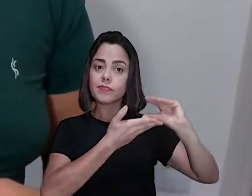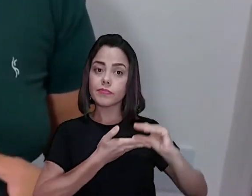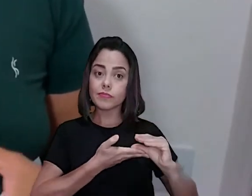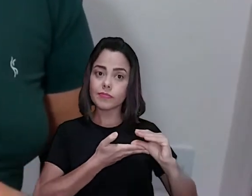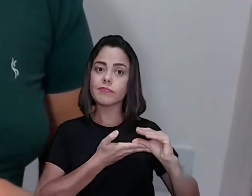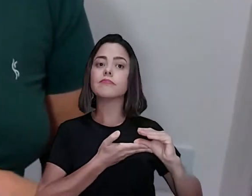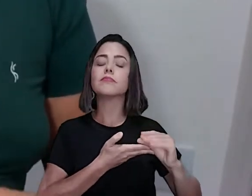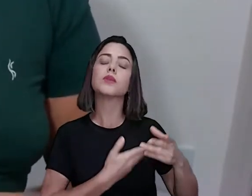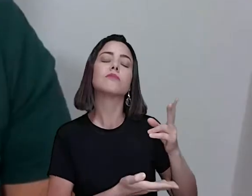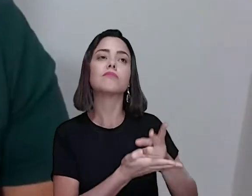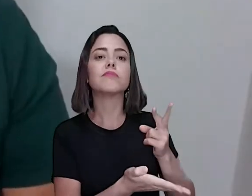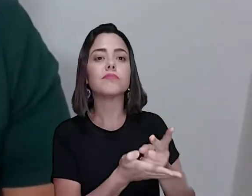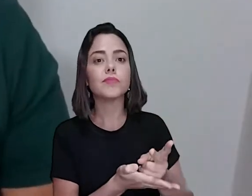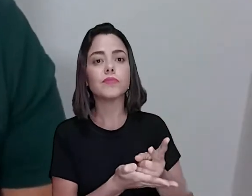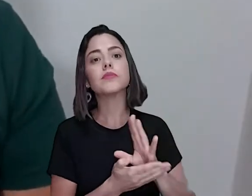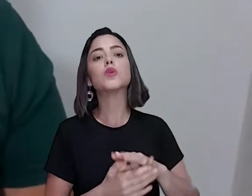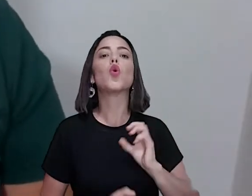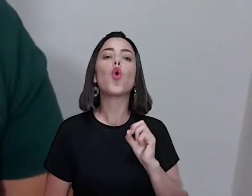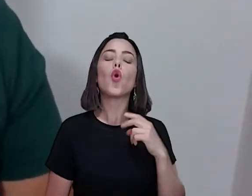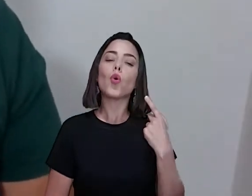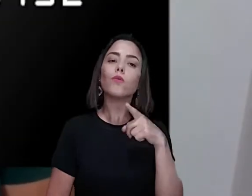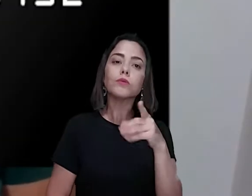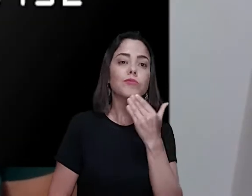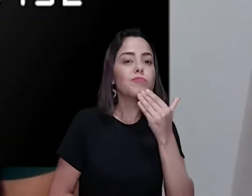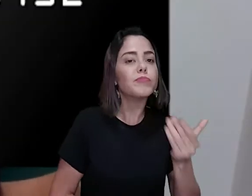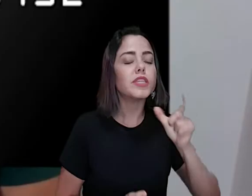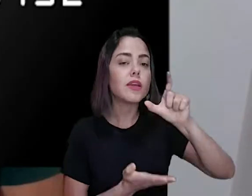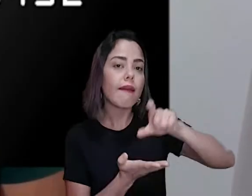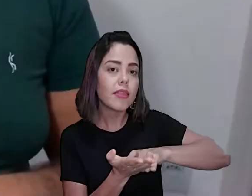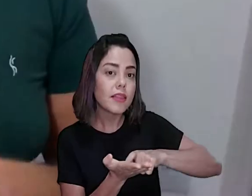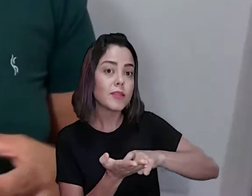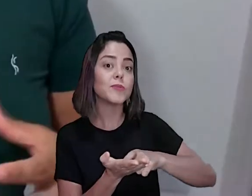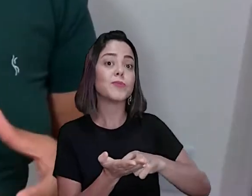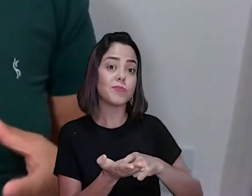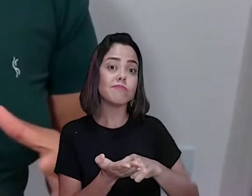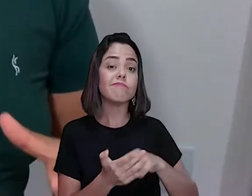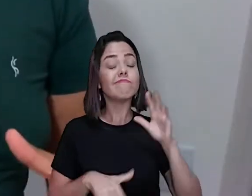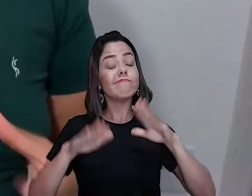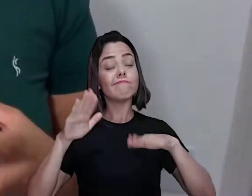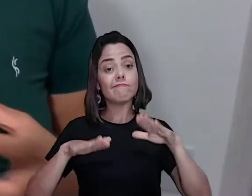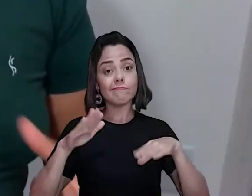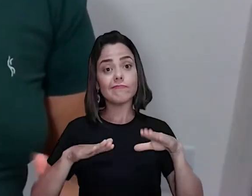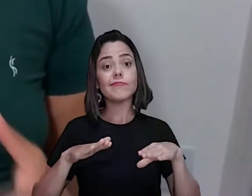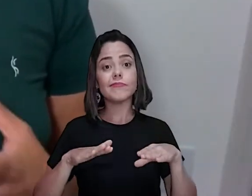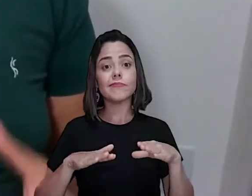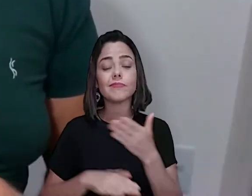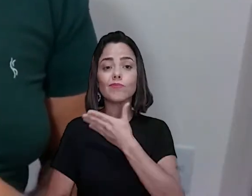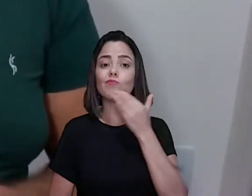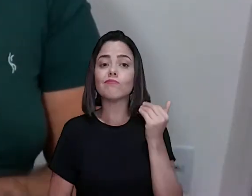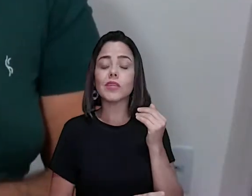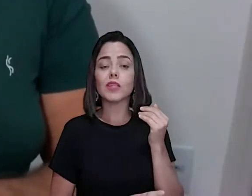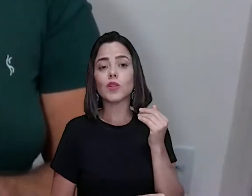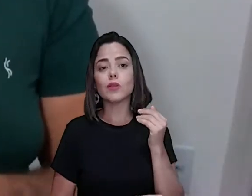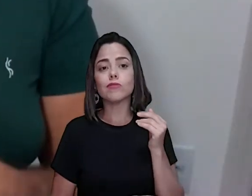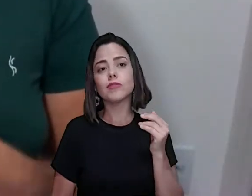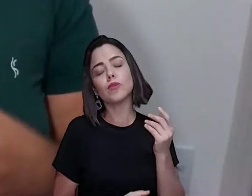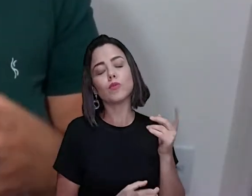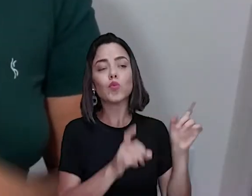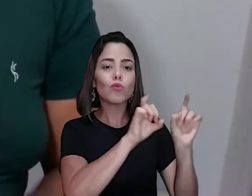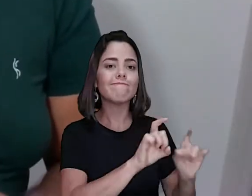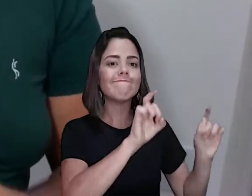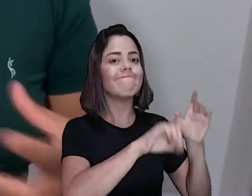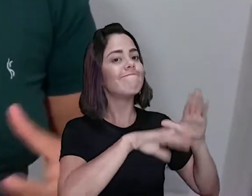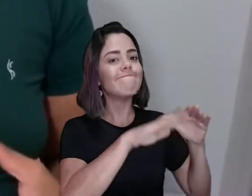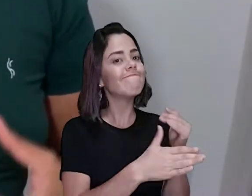certa constância, ou que você pretende pedir cartões, enfim, talvez as opções digitais não sejam as melhores